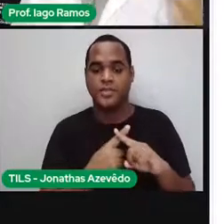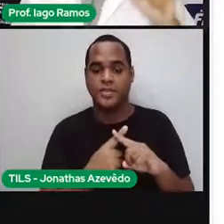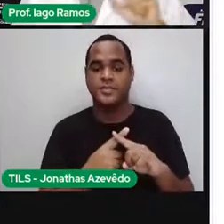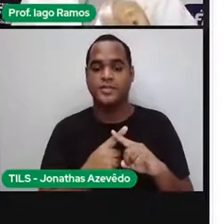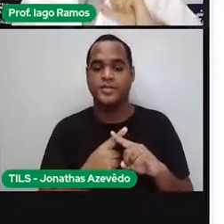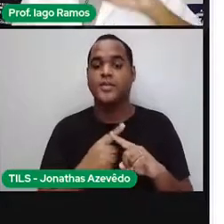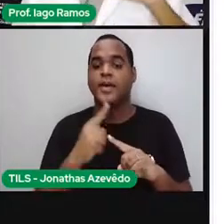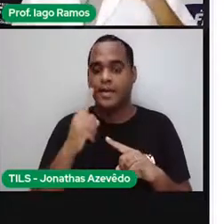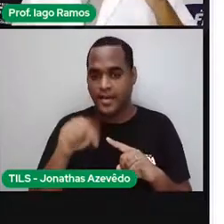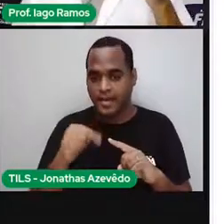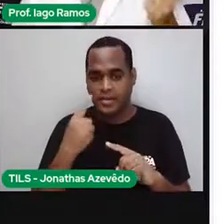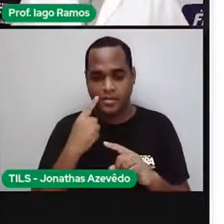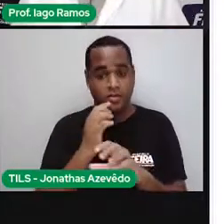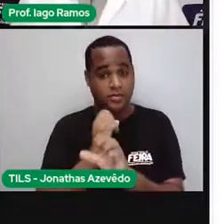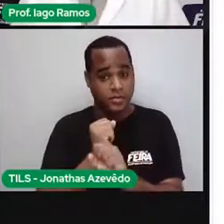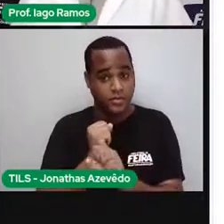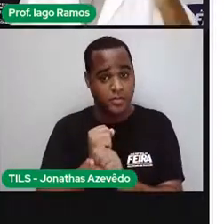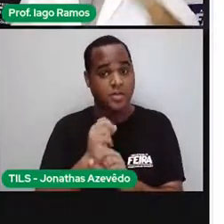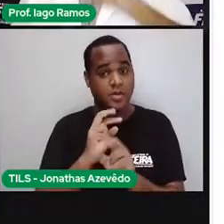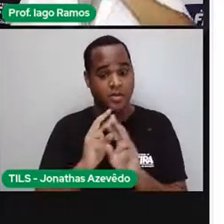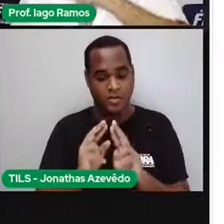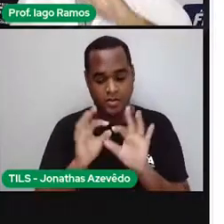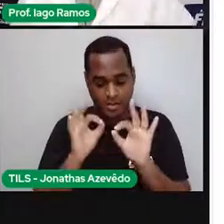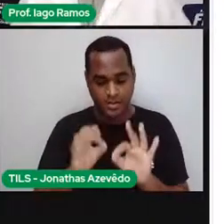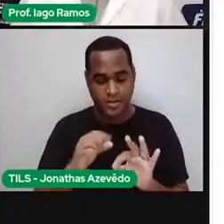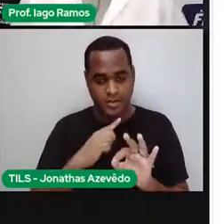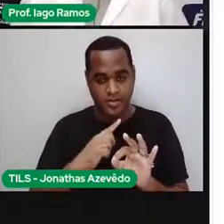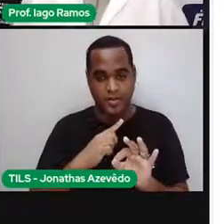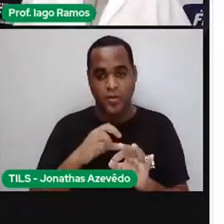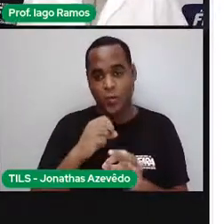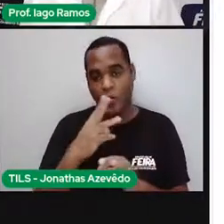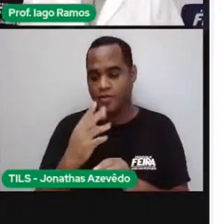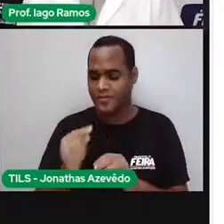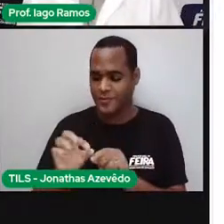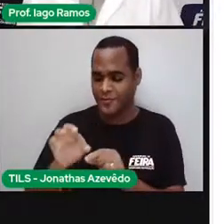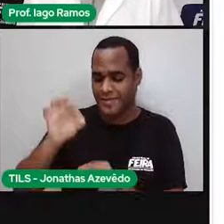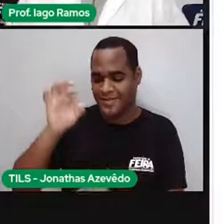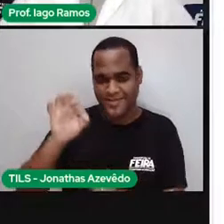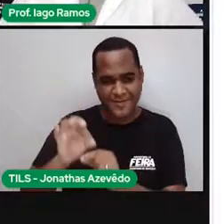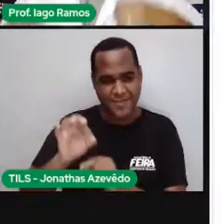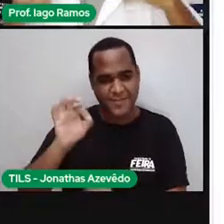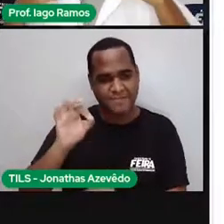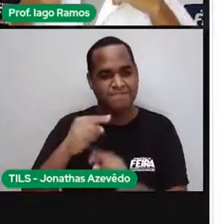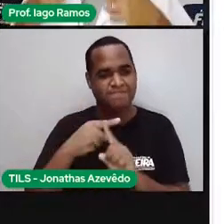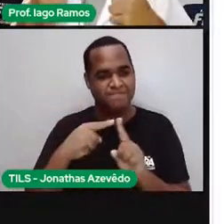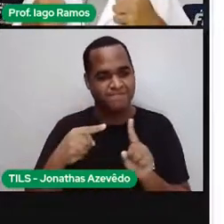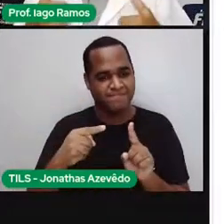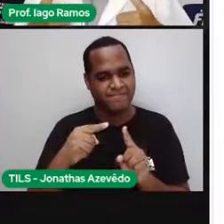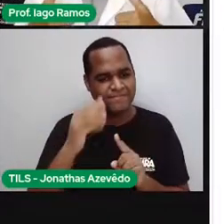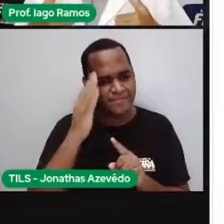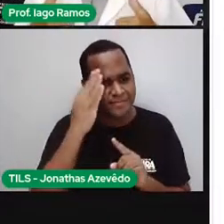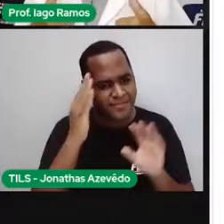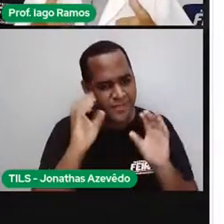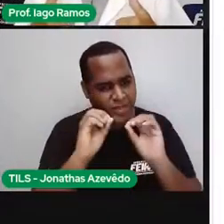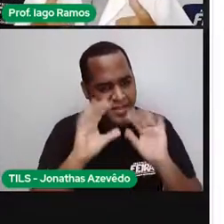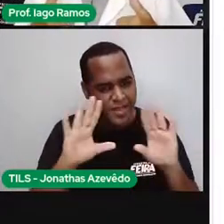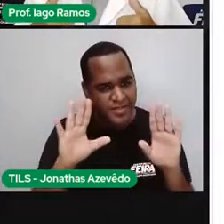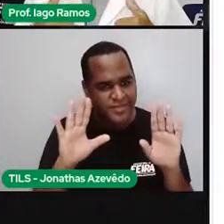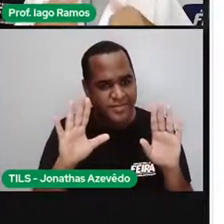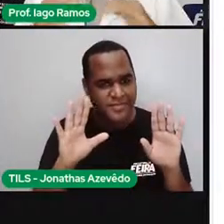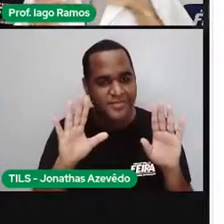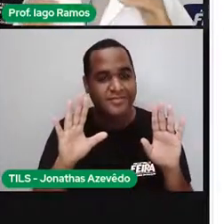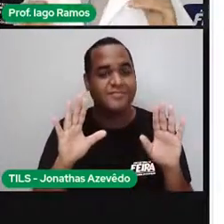da medida do comprimento pela medida da altura e esclarecido